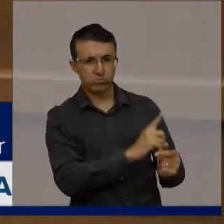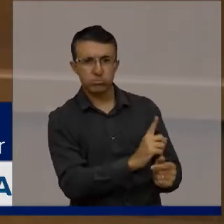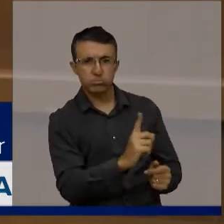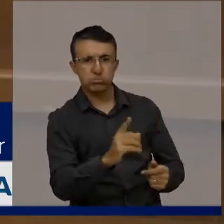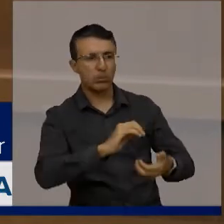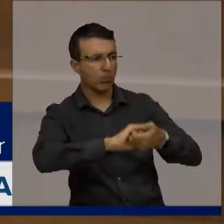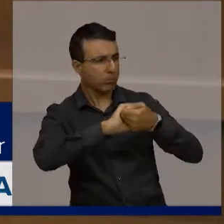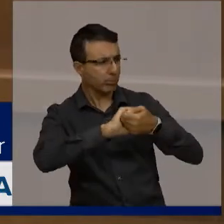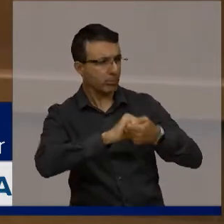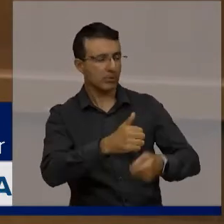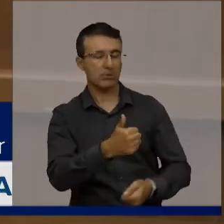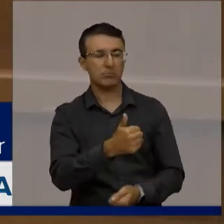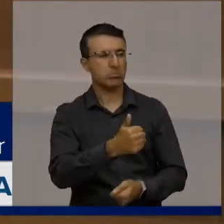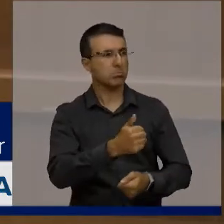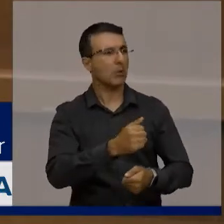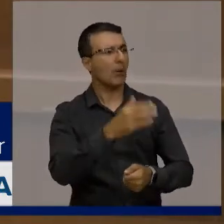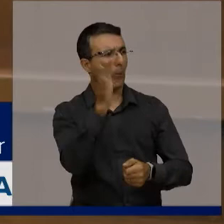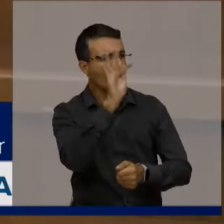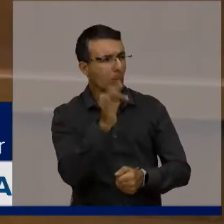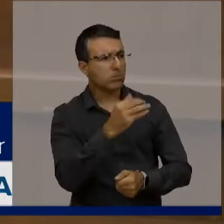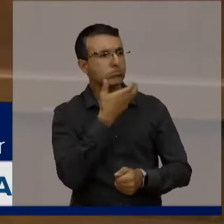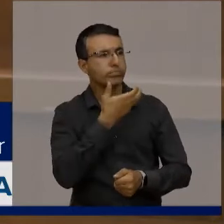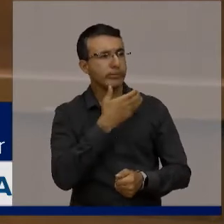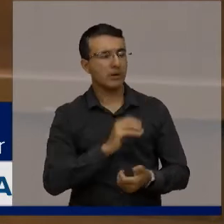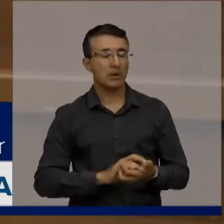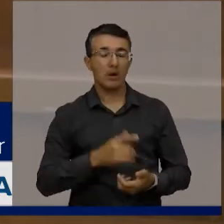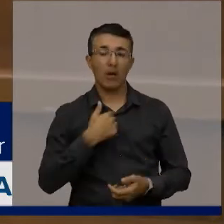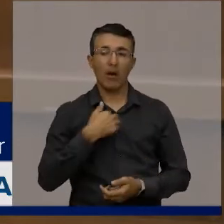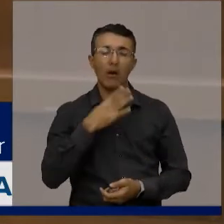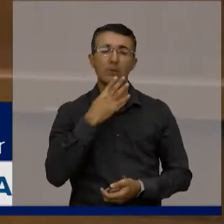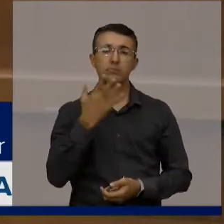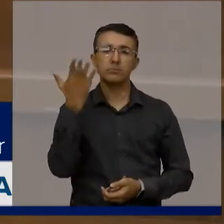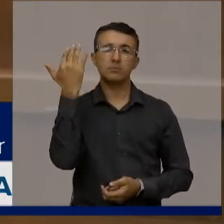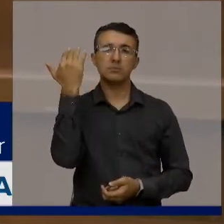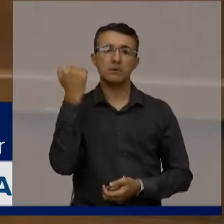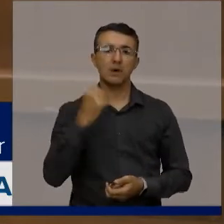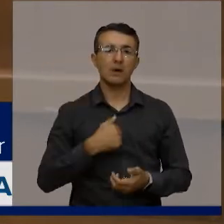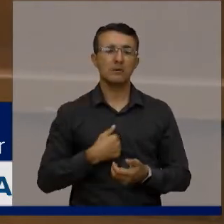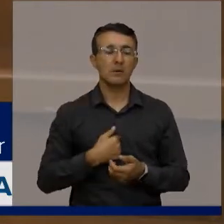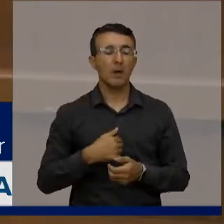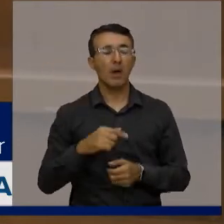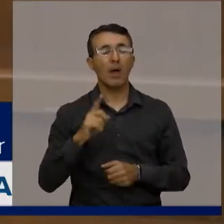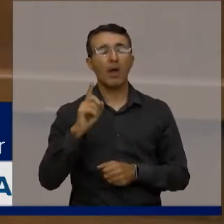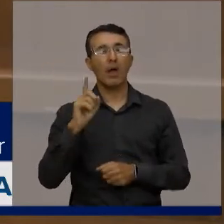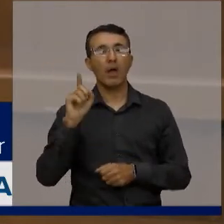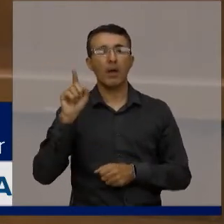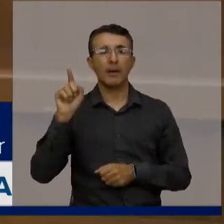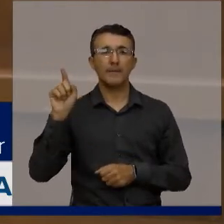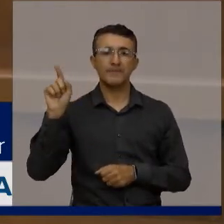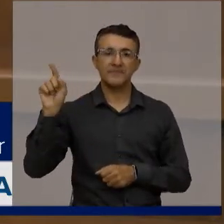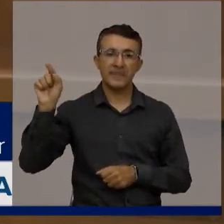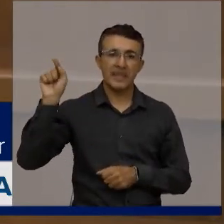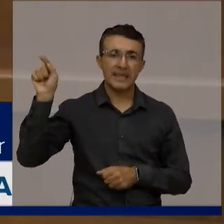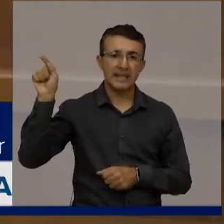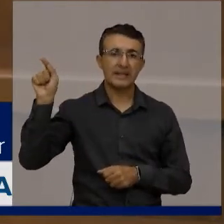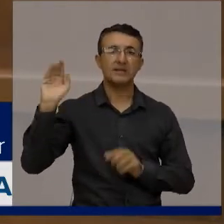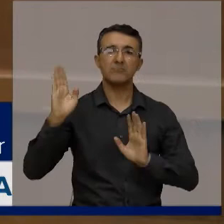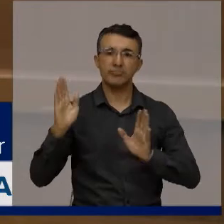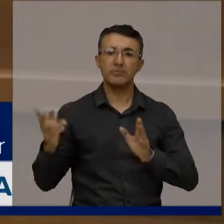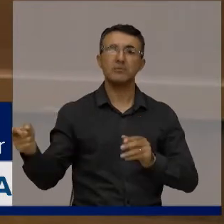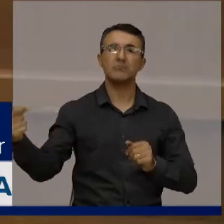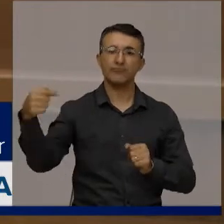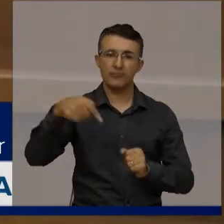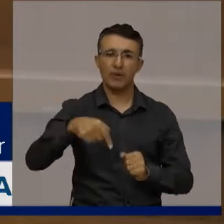por conhecer ele na época da Embraer e como Vossa Excelência disse. Ele já esteve aqui, sabe que é uma pessoa